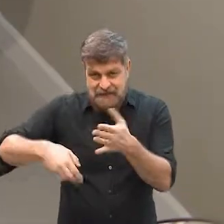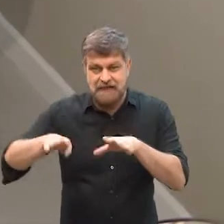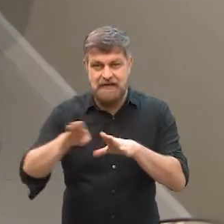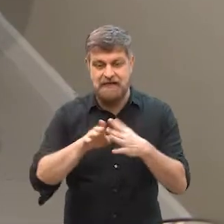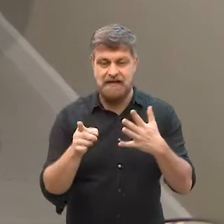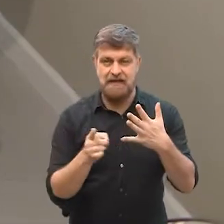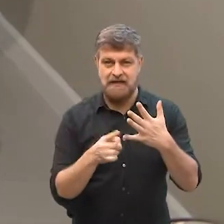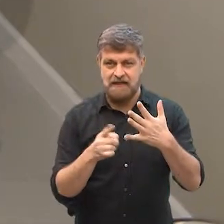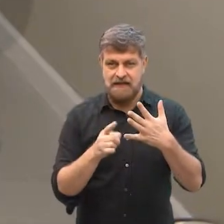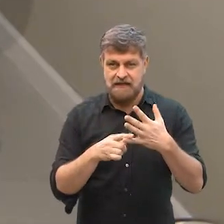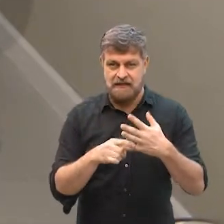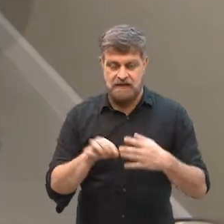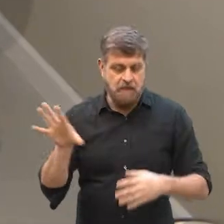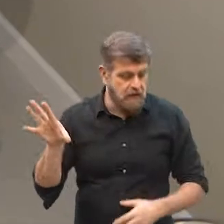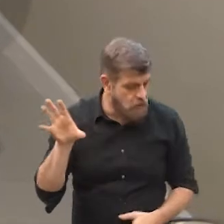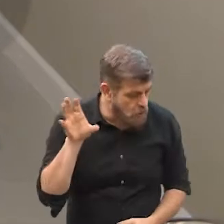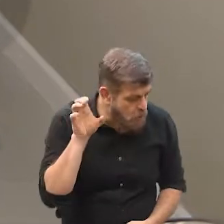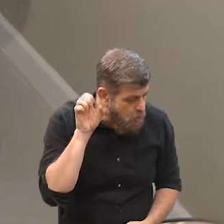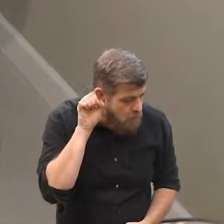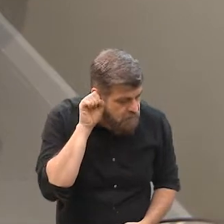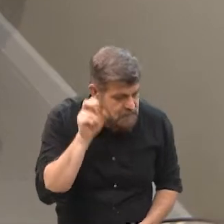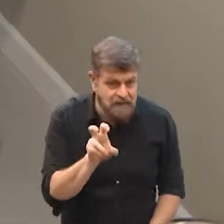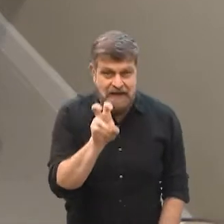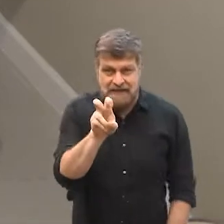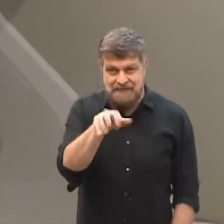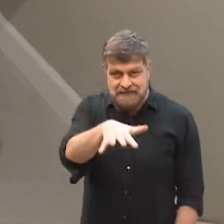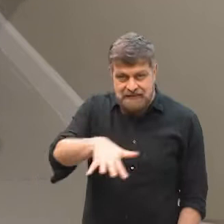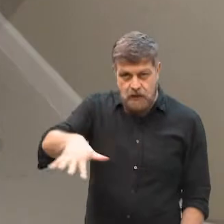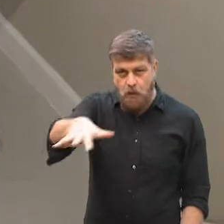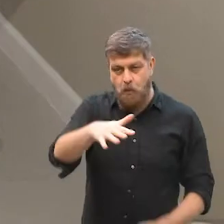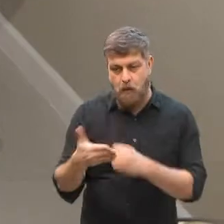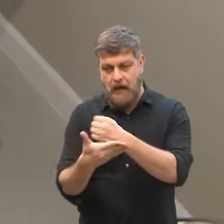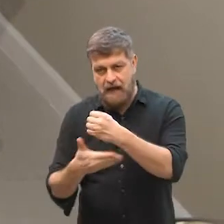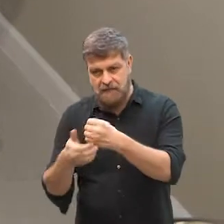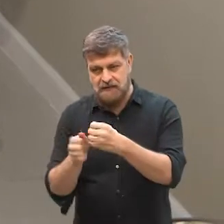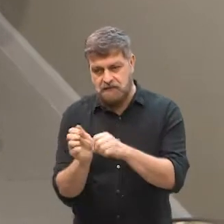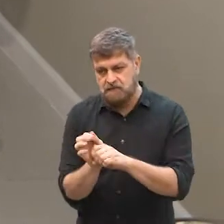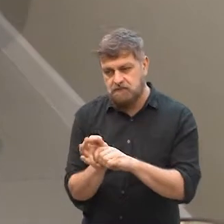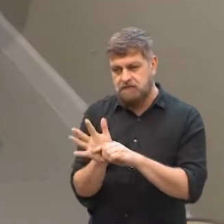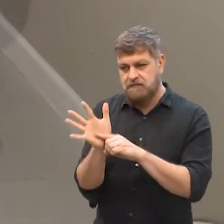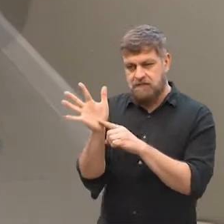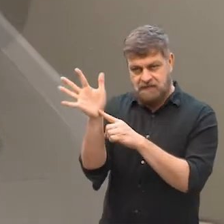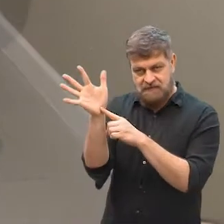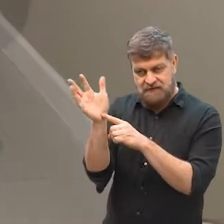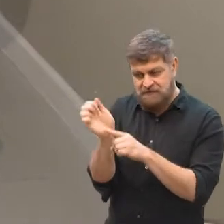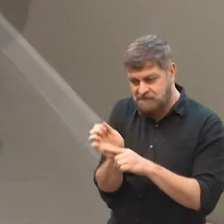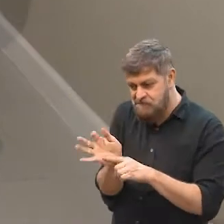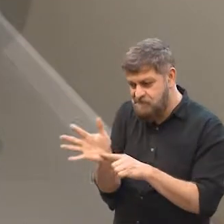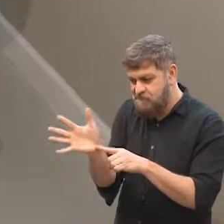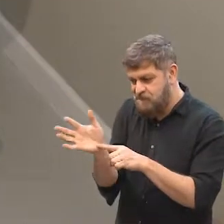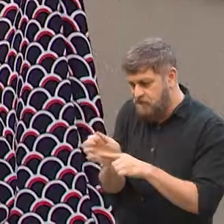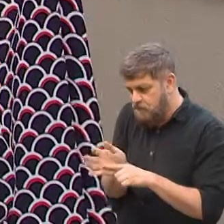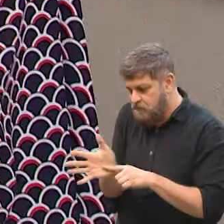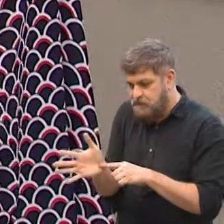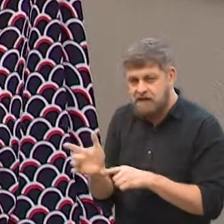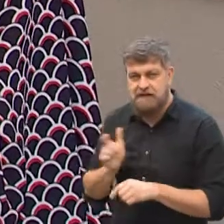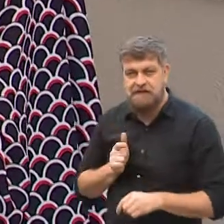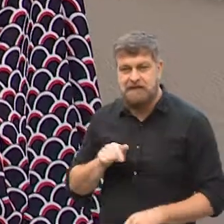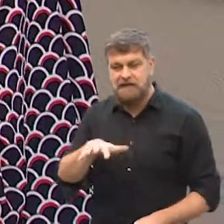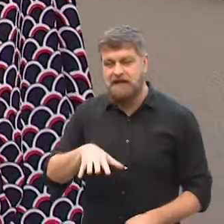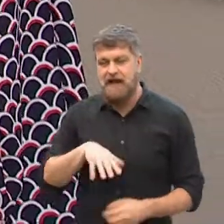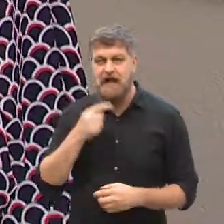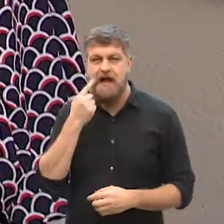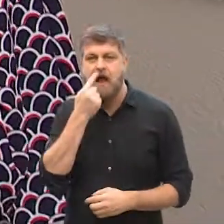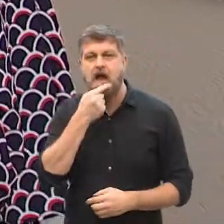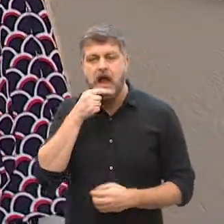parte de audição. Então são 5. 5 áreas básicas, mas tem algumas que ramificam aqui, né? Então dentro da motricidade oral